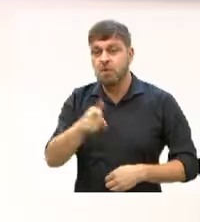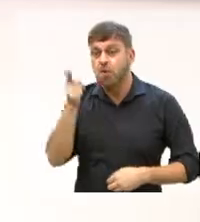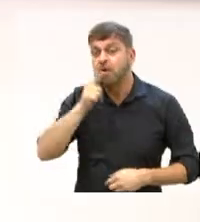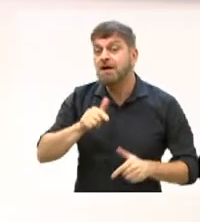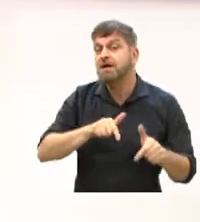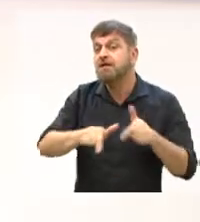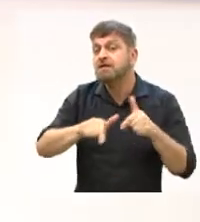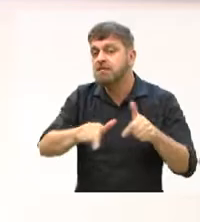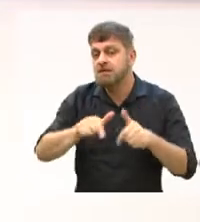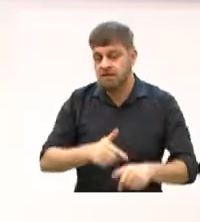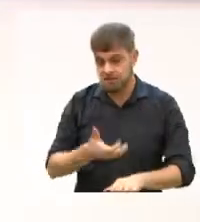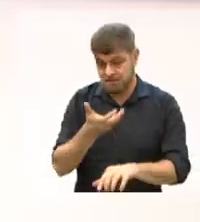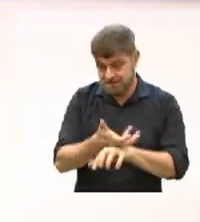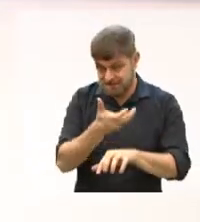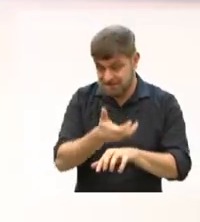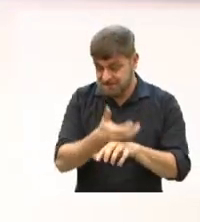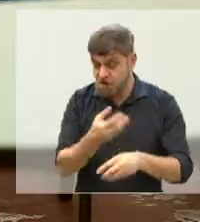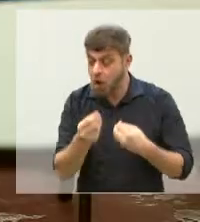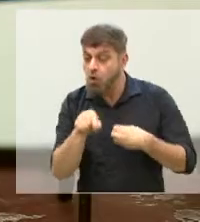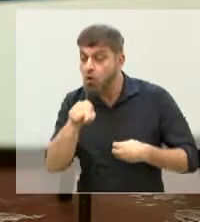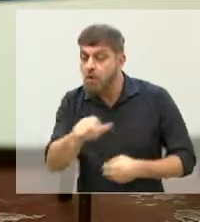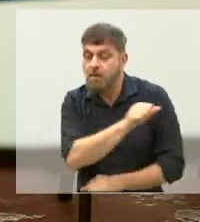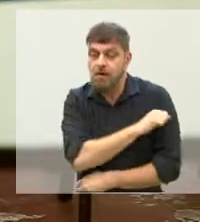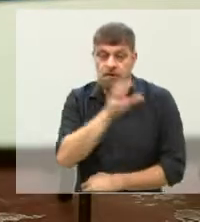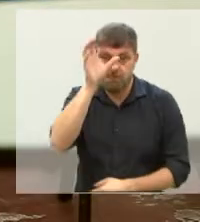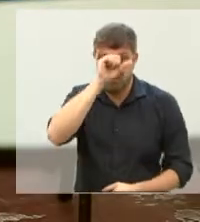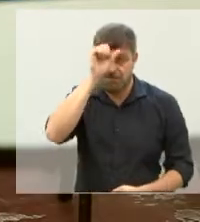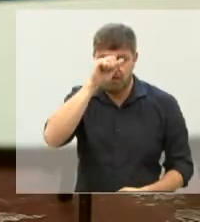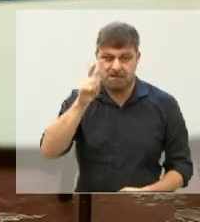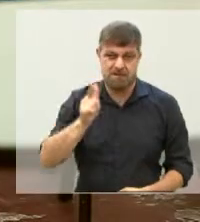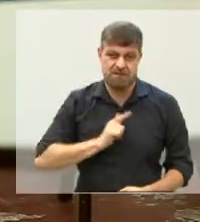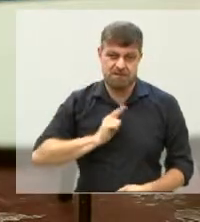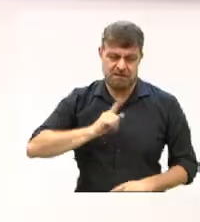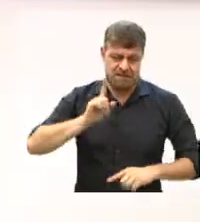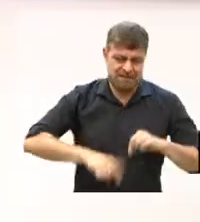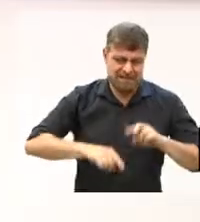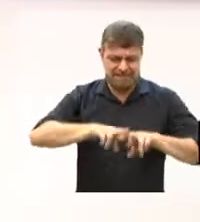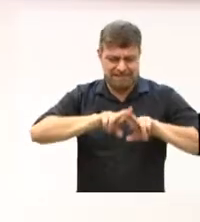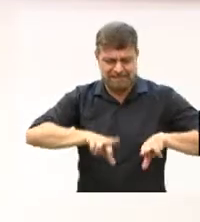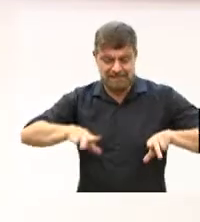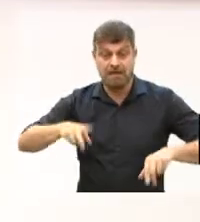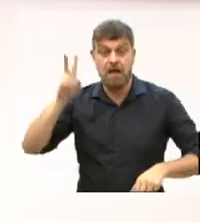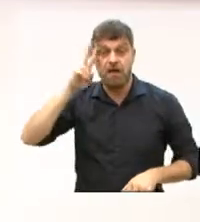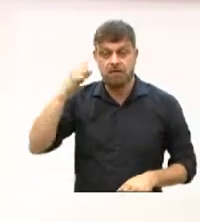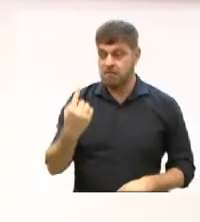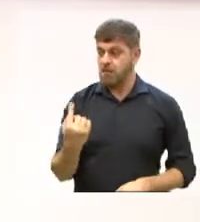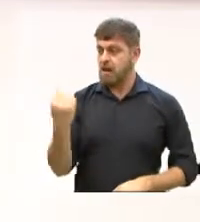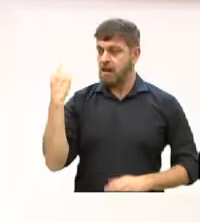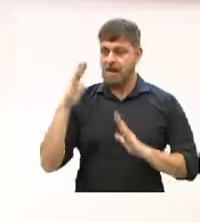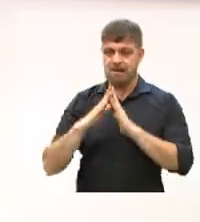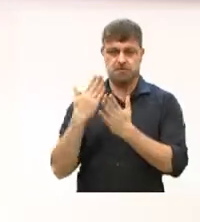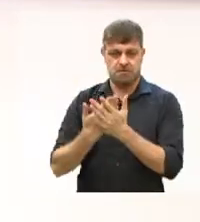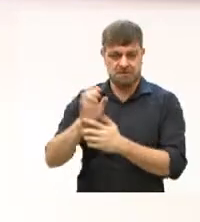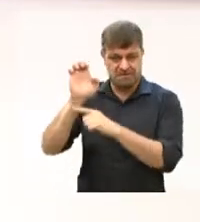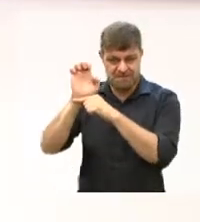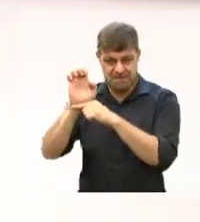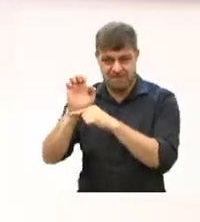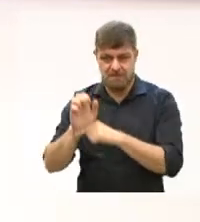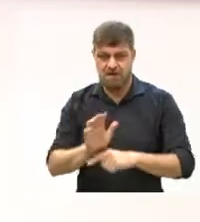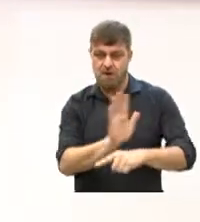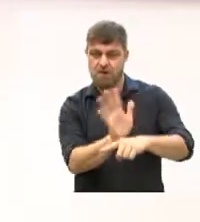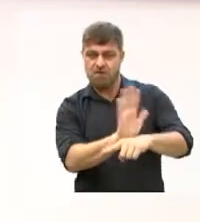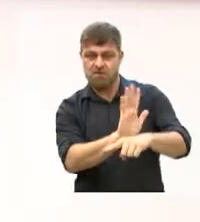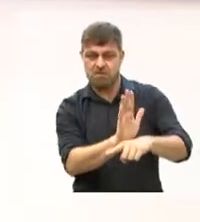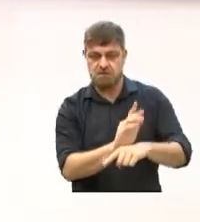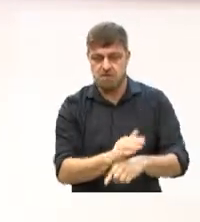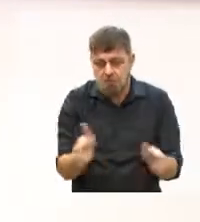dúvida impactam uma boa aula também, né? Eu me lembro quando eu comecei... não tem recurso, né? Lembro quando eu comecei a dar aula no estado, por exemplo, aí você queria passar um filme, era